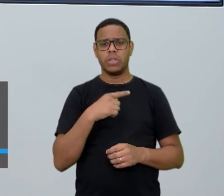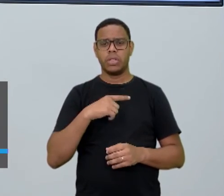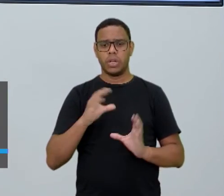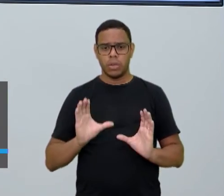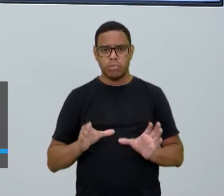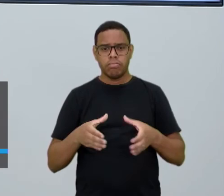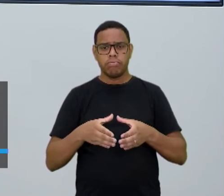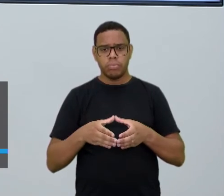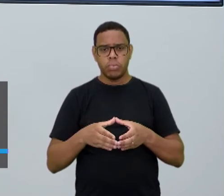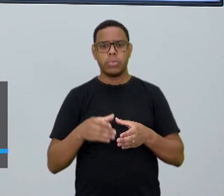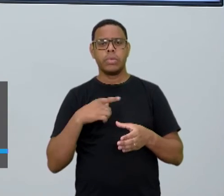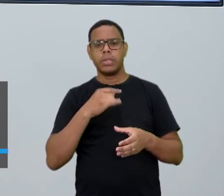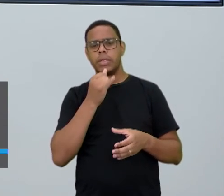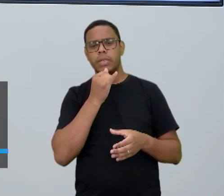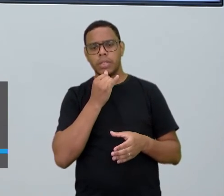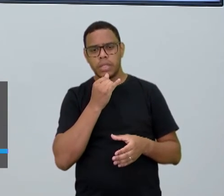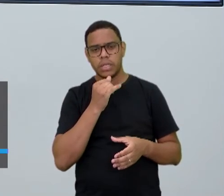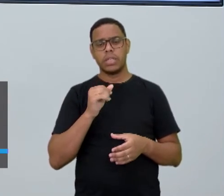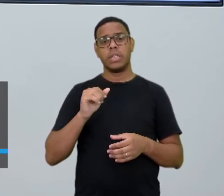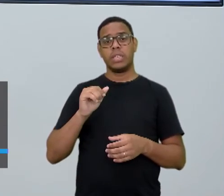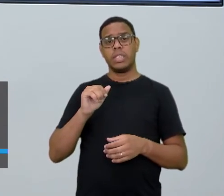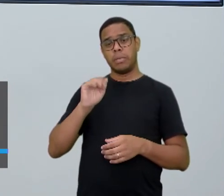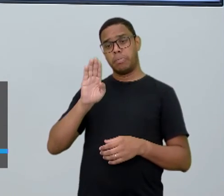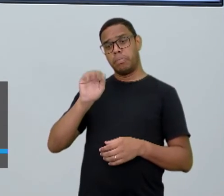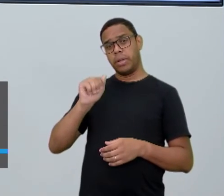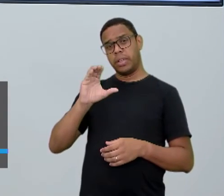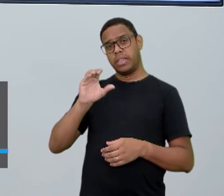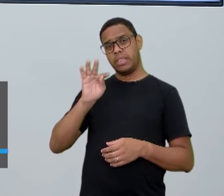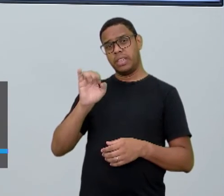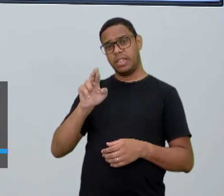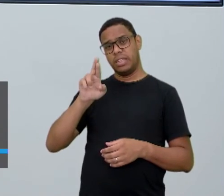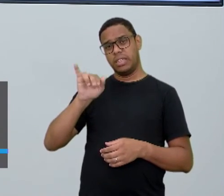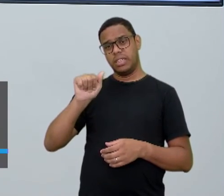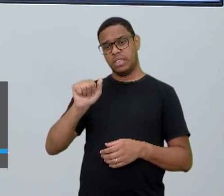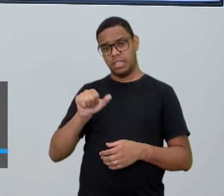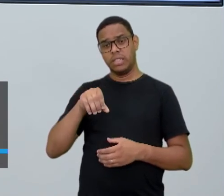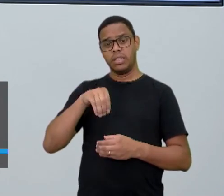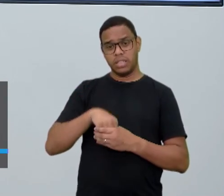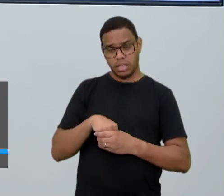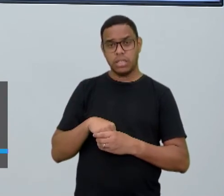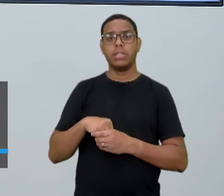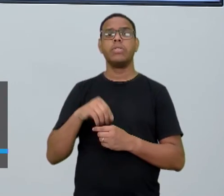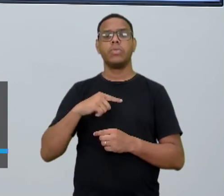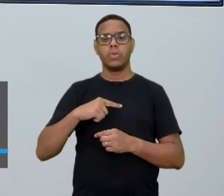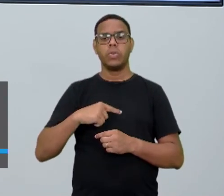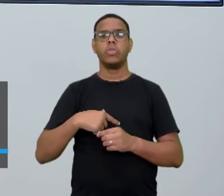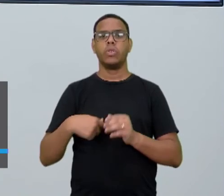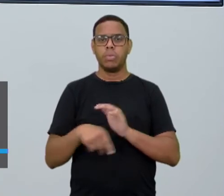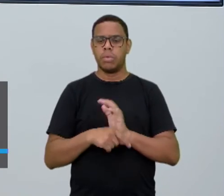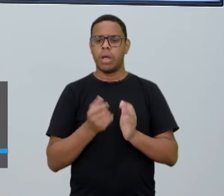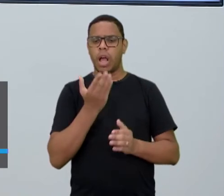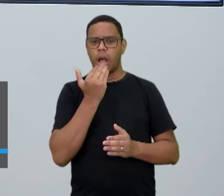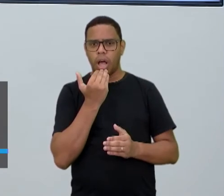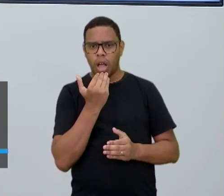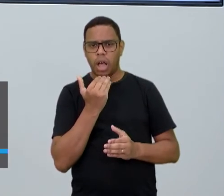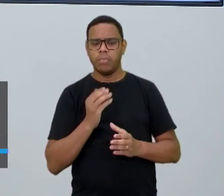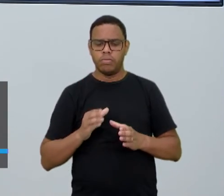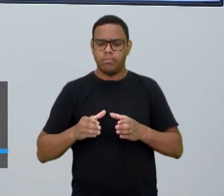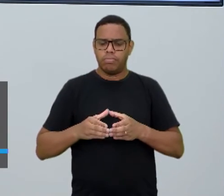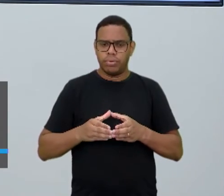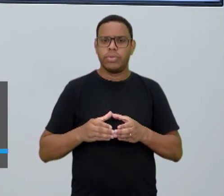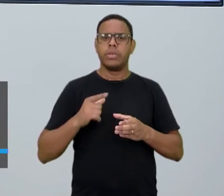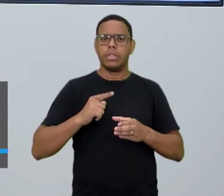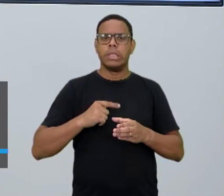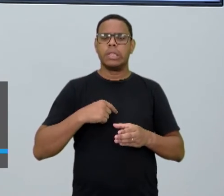grande número, por exemplo, de bactérias que estão associadas com um processo aí de digestão, que fazem parte